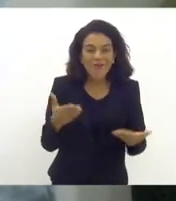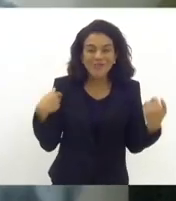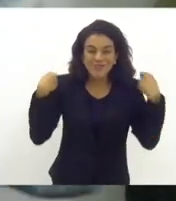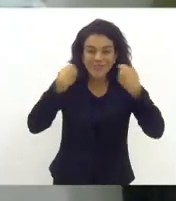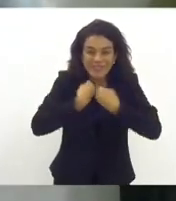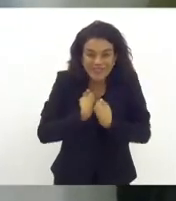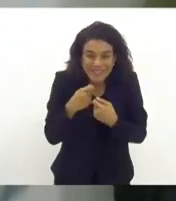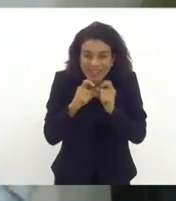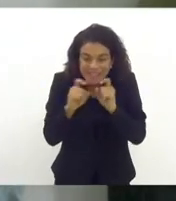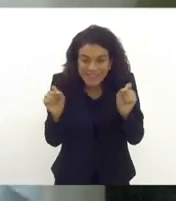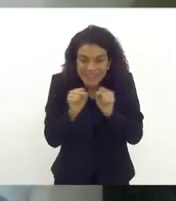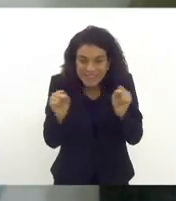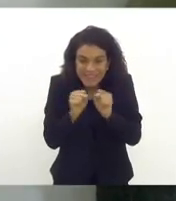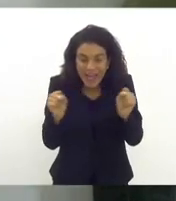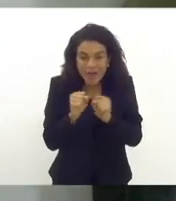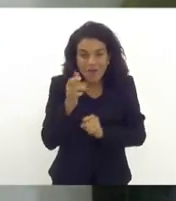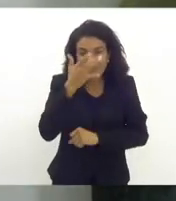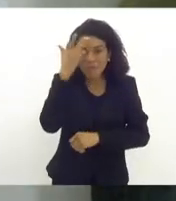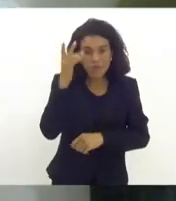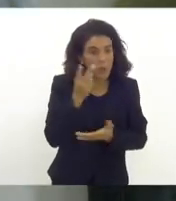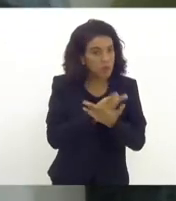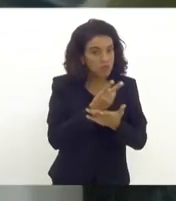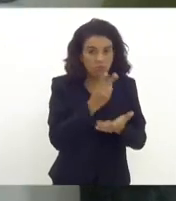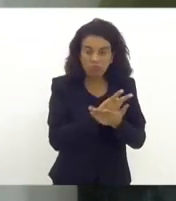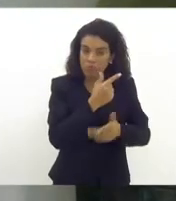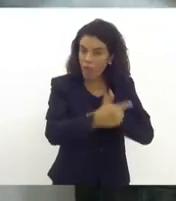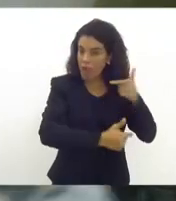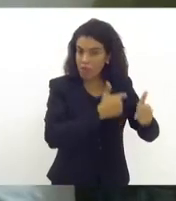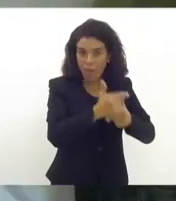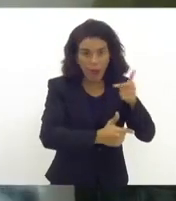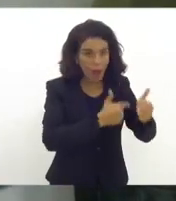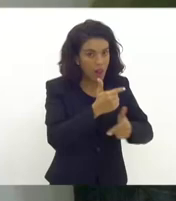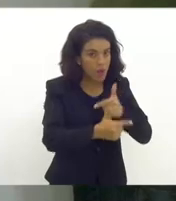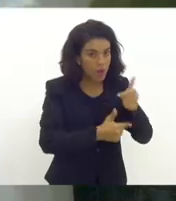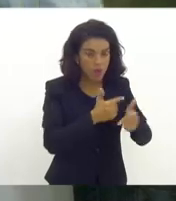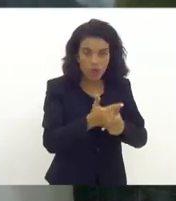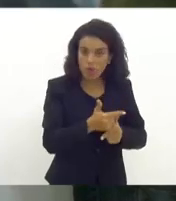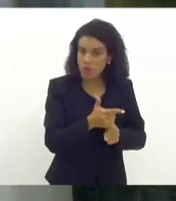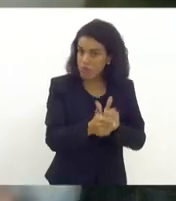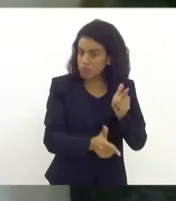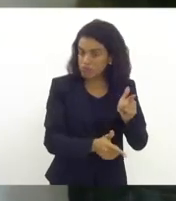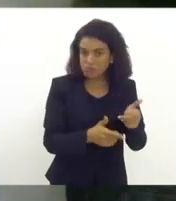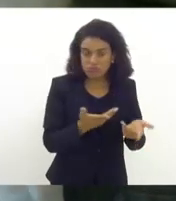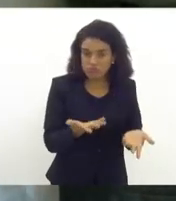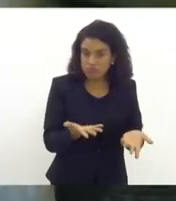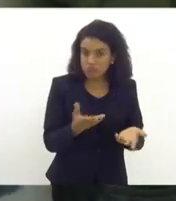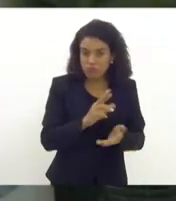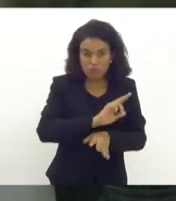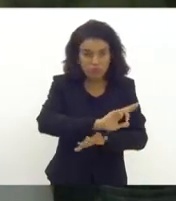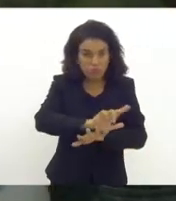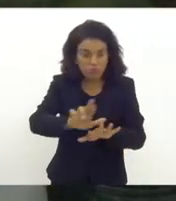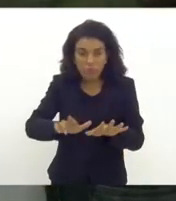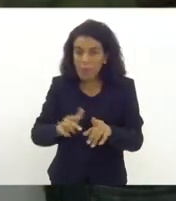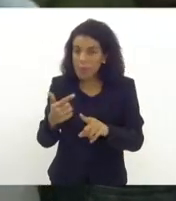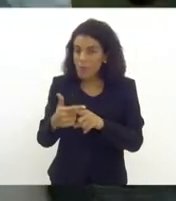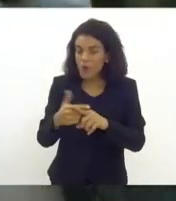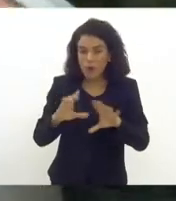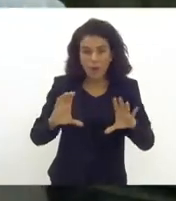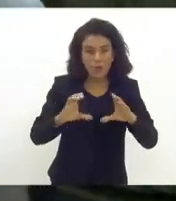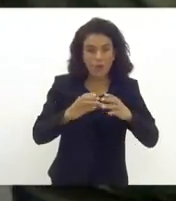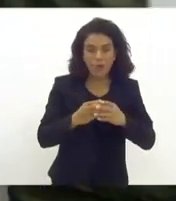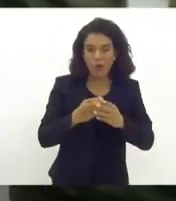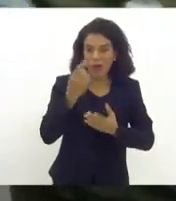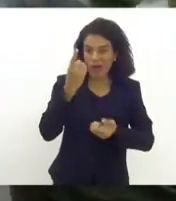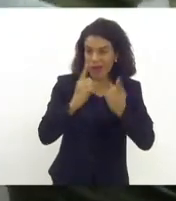casaco e as pessoas que fazem o carnaval Estão tocando em rebarba de festa junina Estão tocando em uma série de eventos porque os blocos não estão como